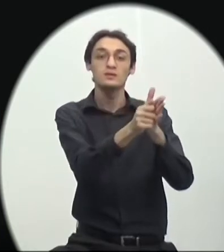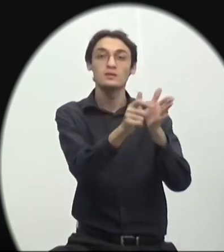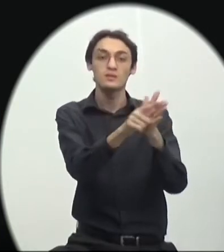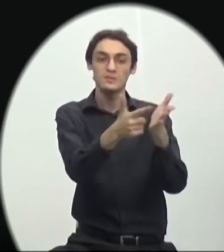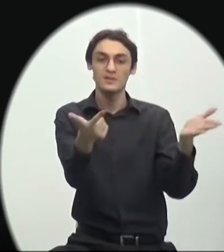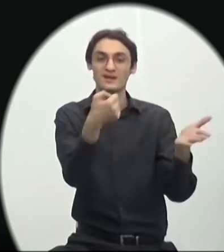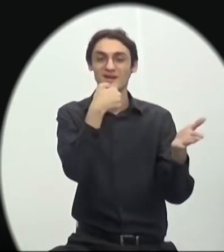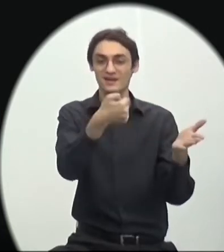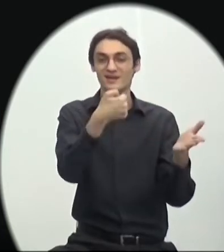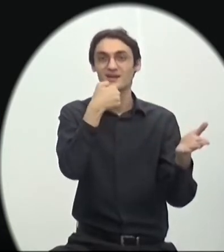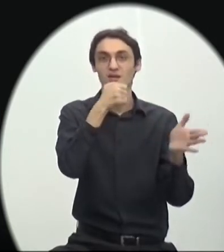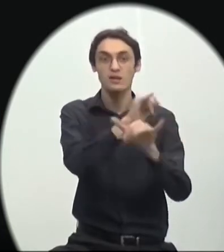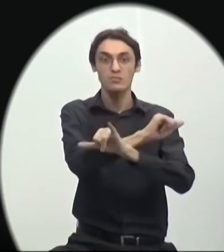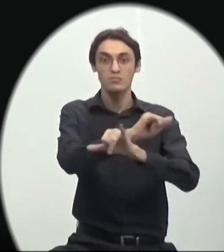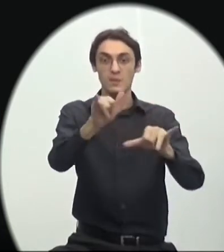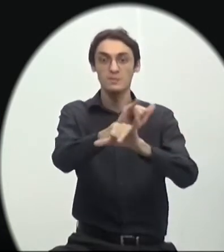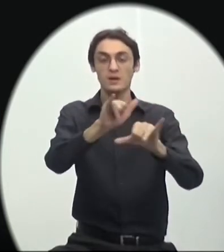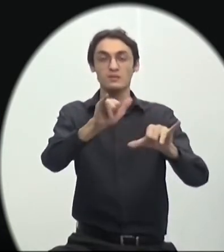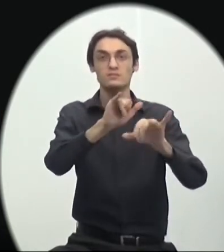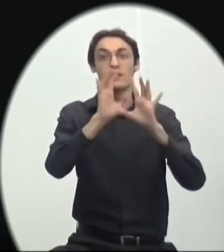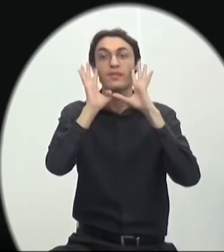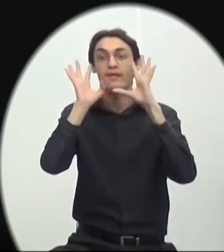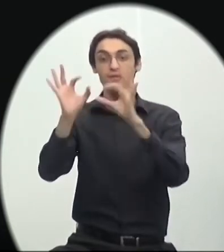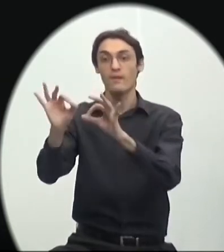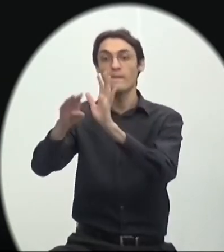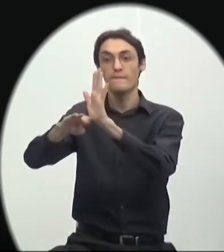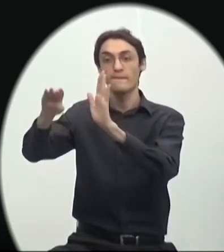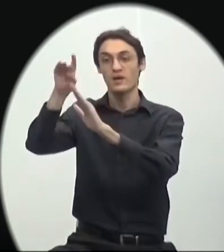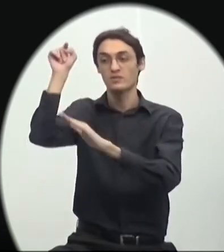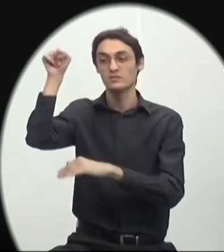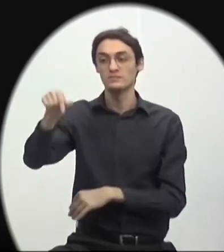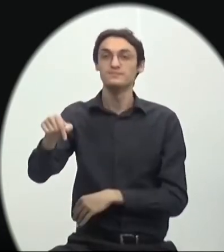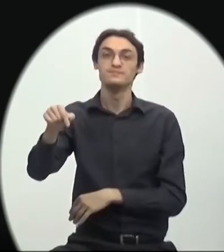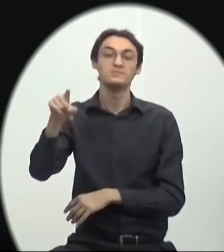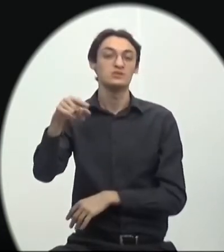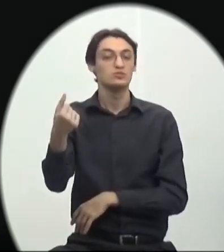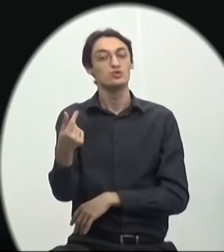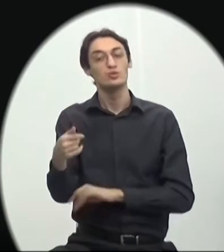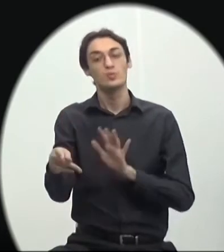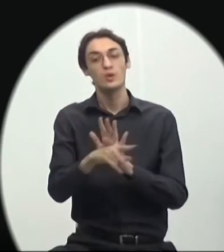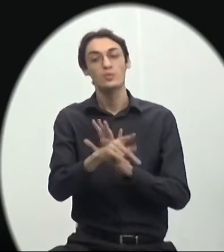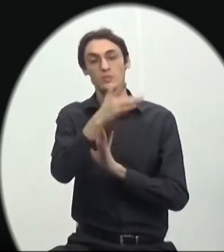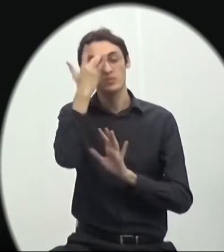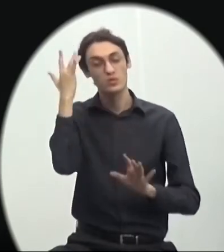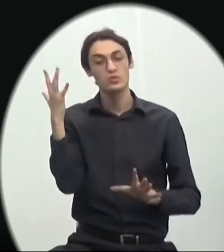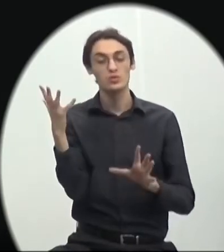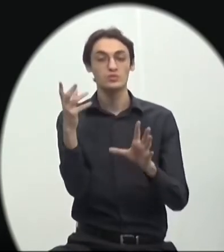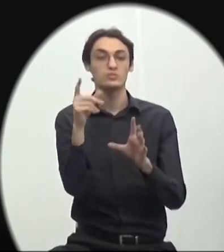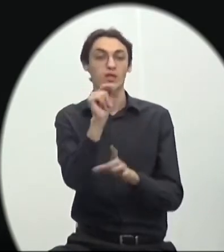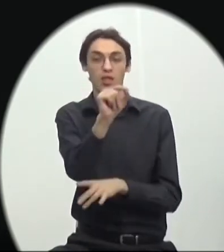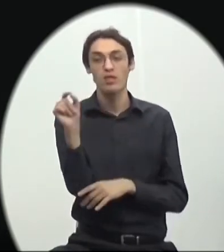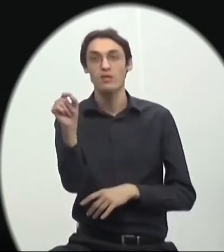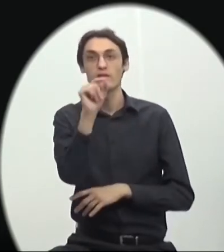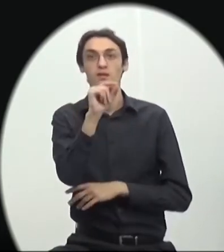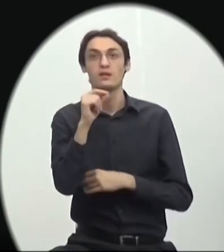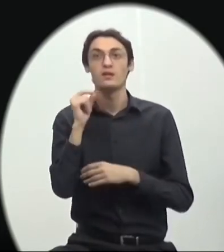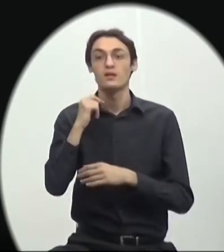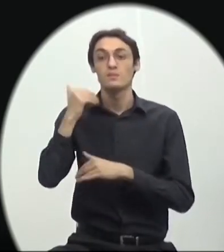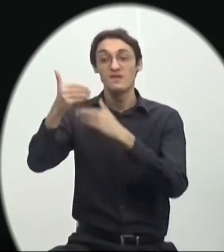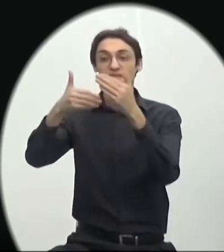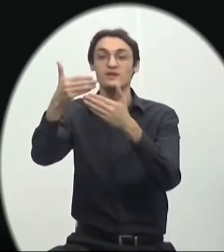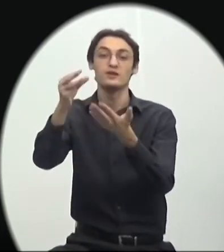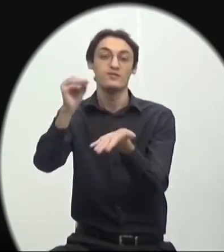dando uma atenção maior a isso, porque isso é dinheiro do contribuinte, isso é dinheiro que lá na frente vai fazer